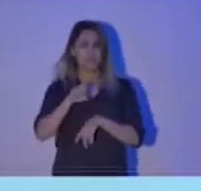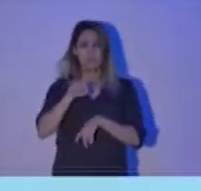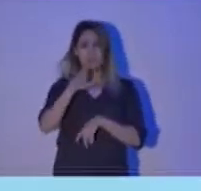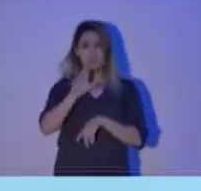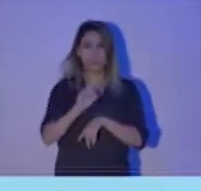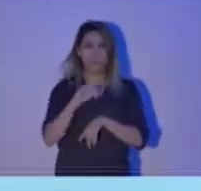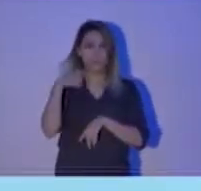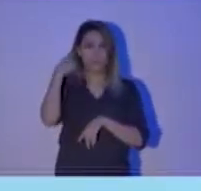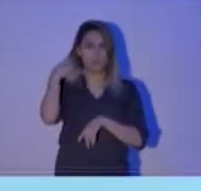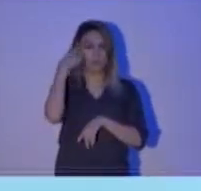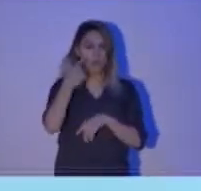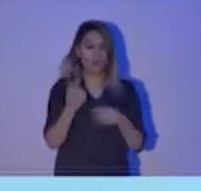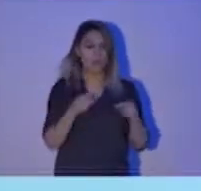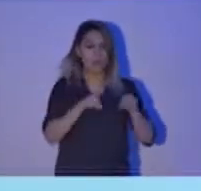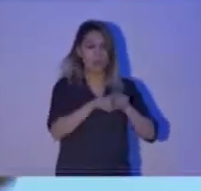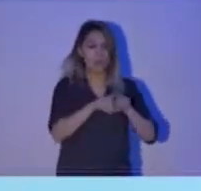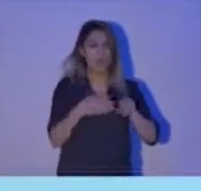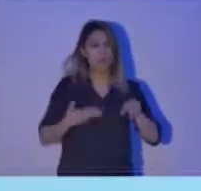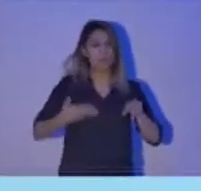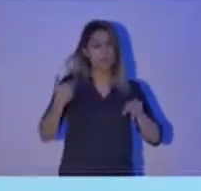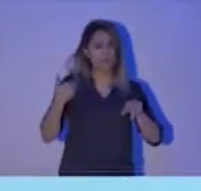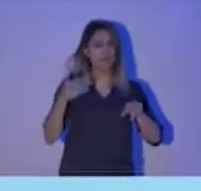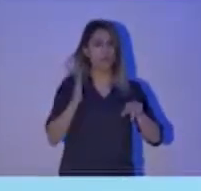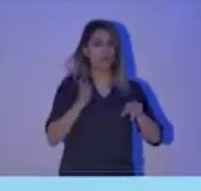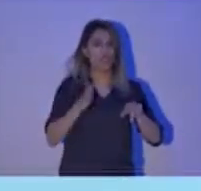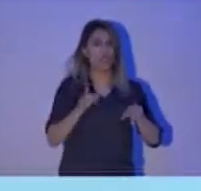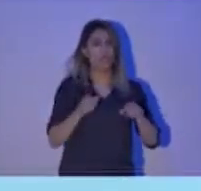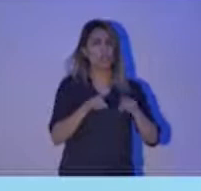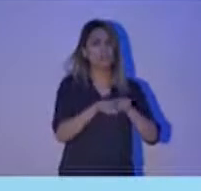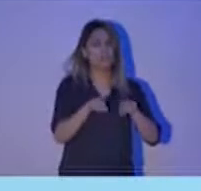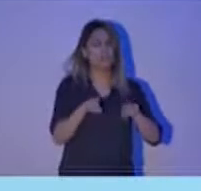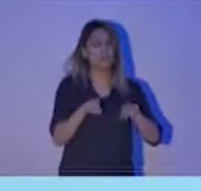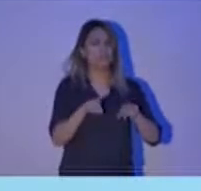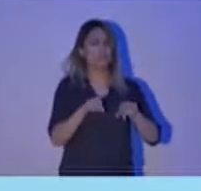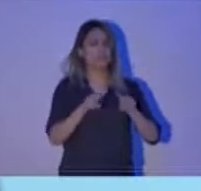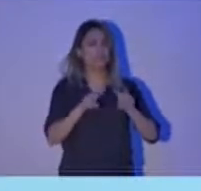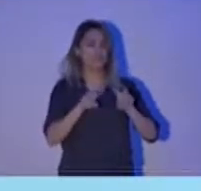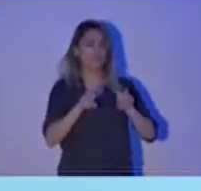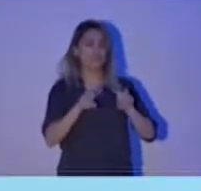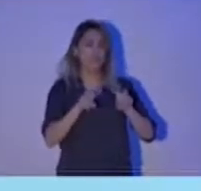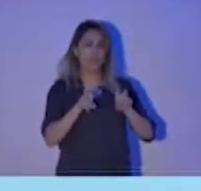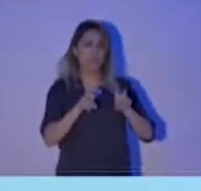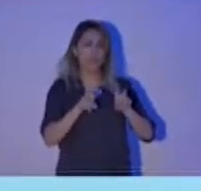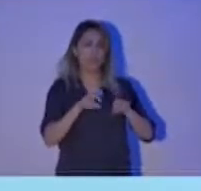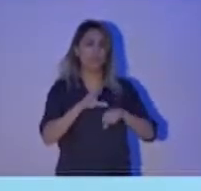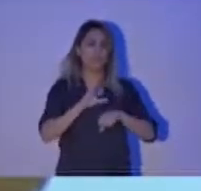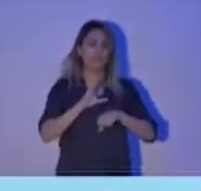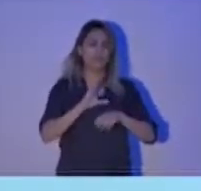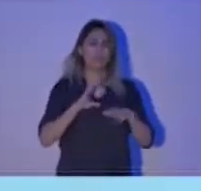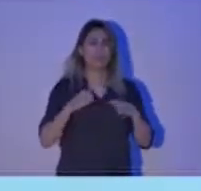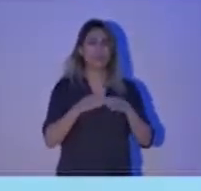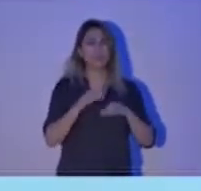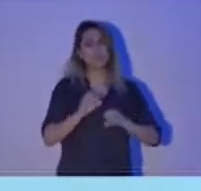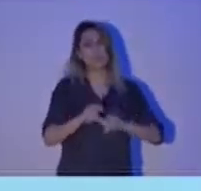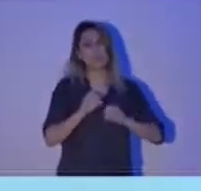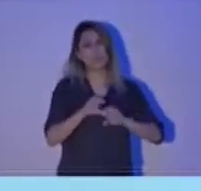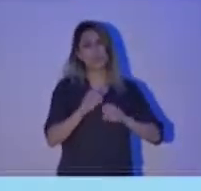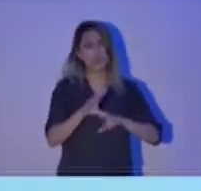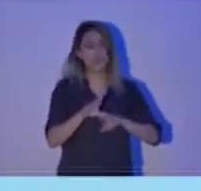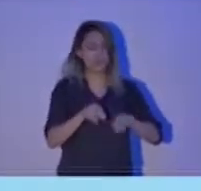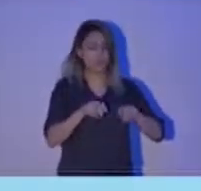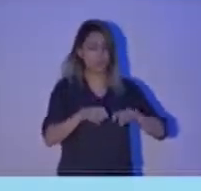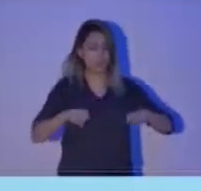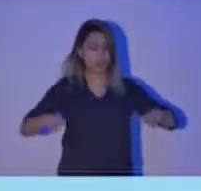algumas ações juntos, né, no que diz respeito à Comissão de Educação, e a todos que representam, que